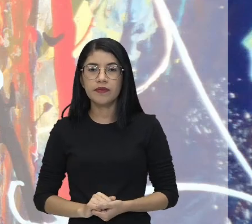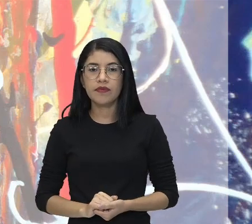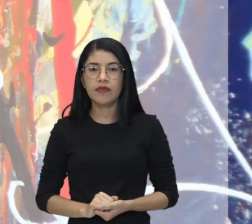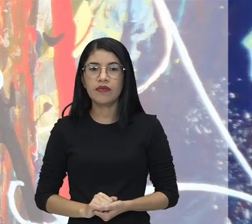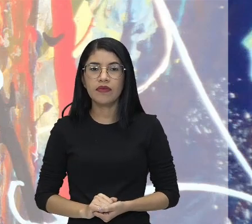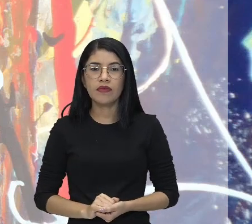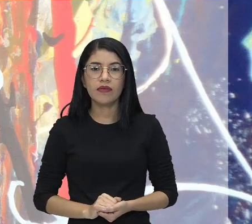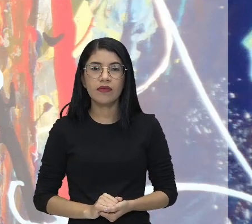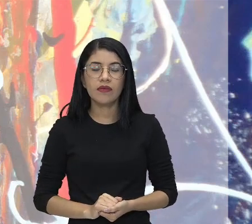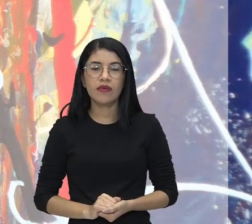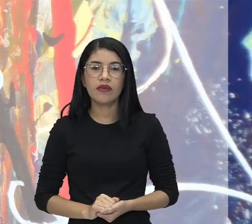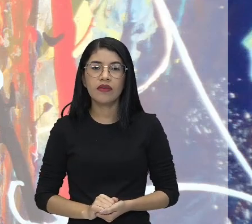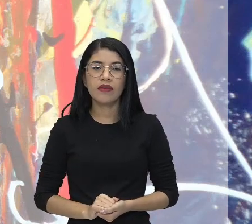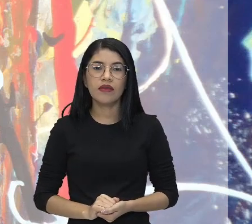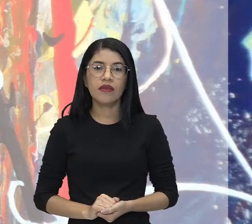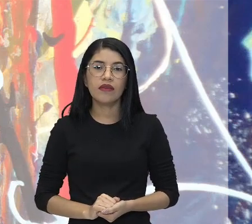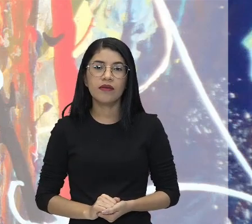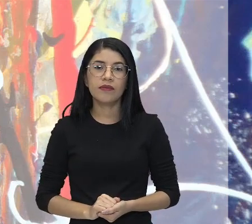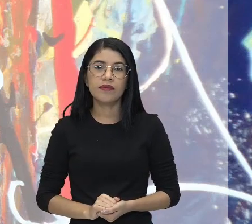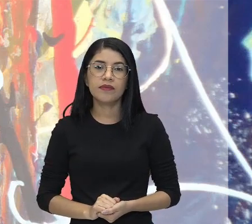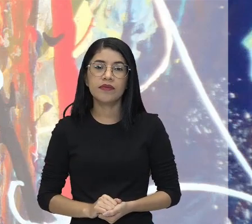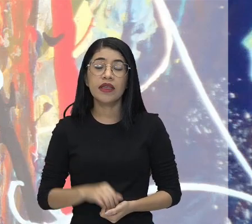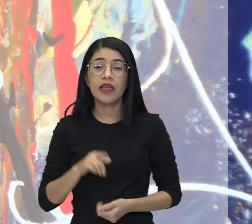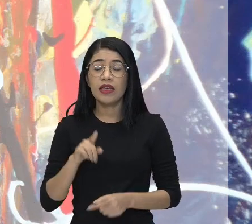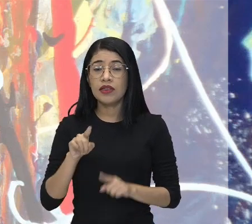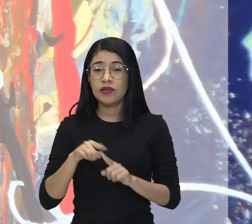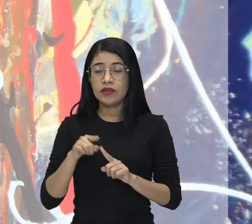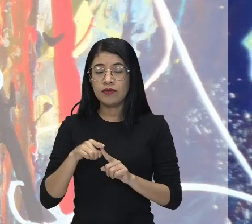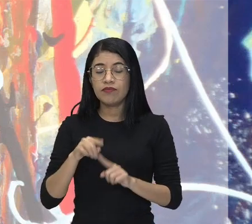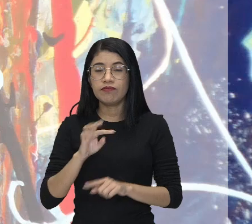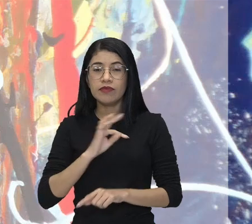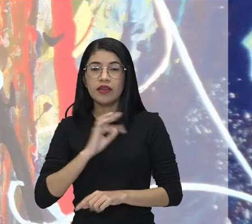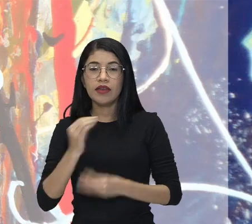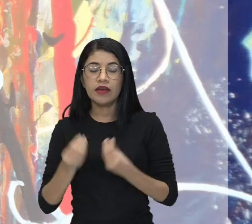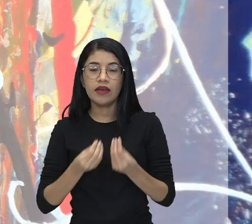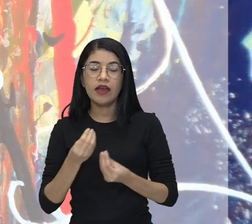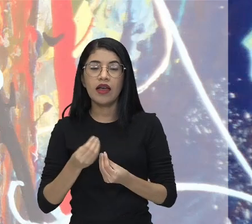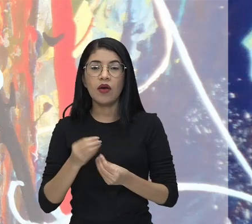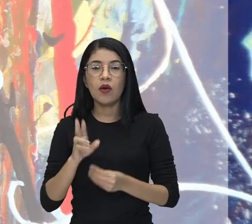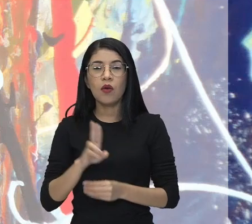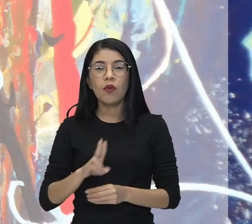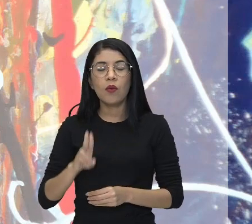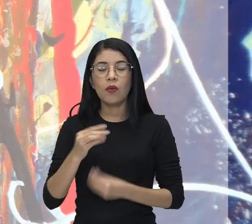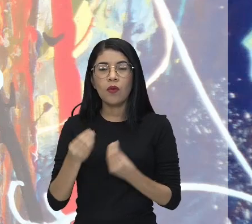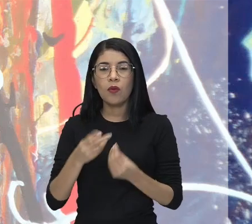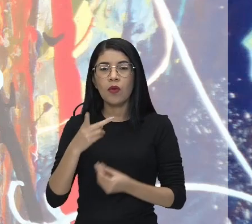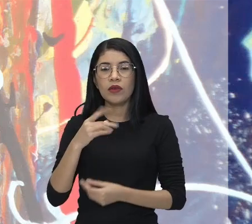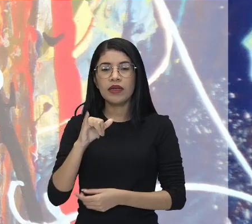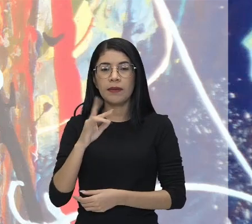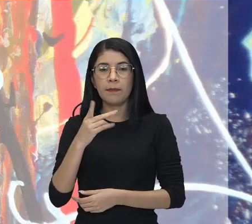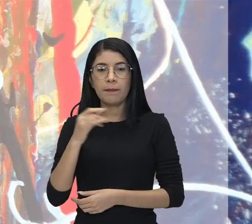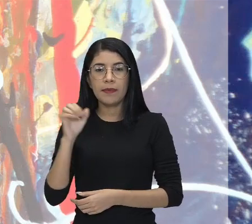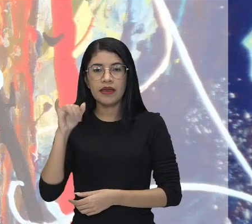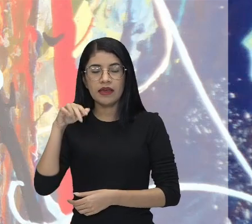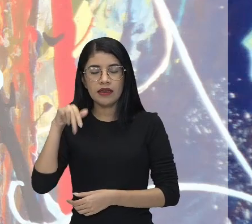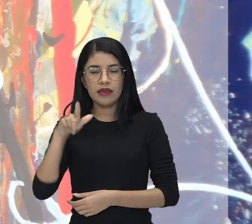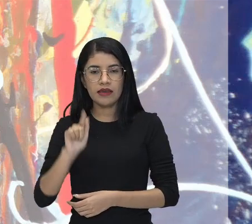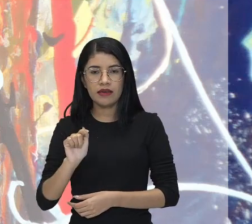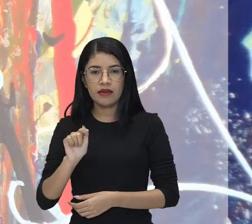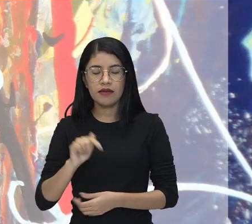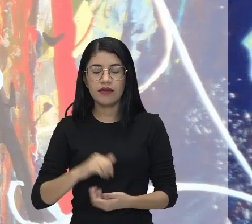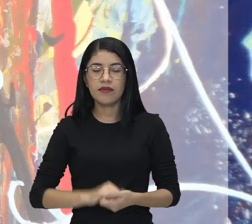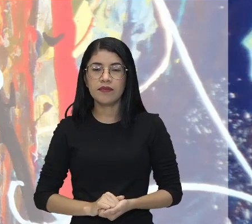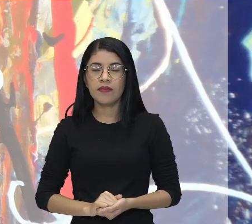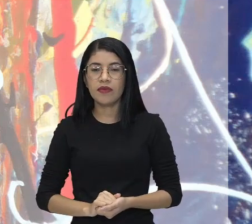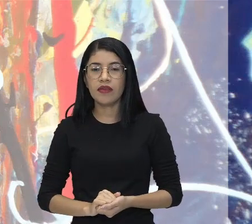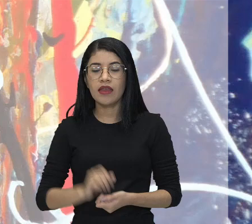já foi falado. Essa maneira de pintar foi inspirada na técnica dripping, em português, gotejamento,